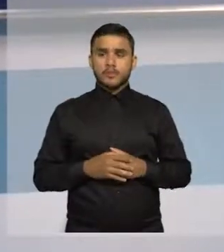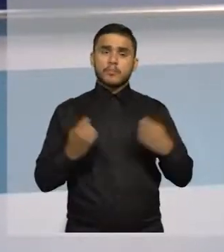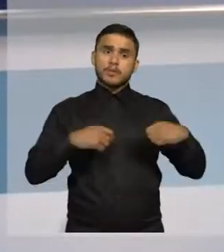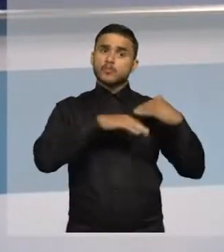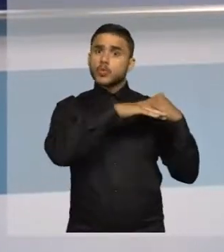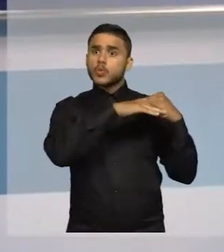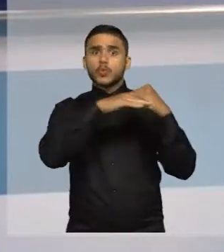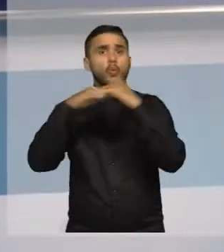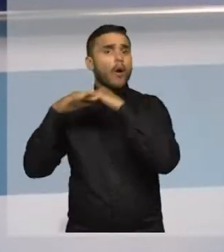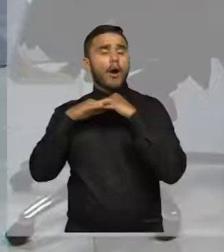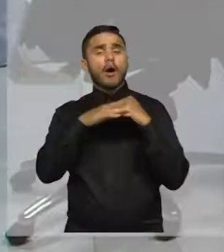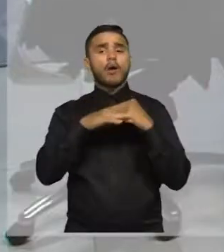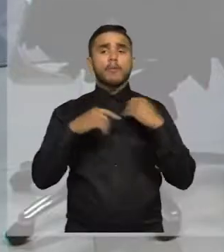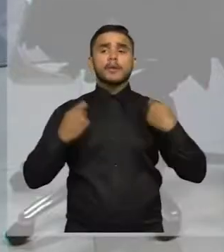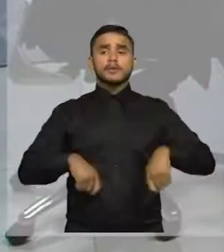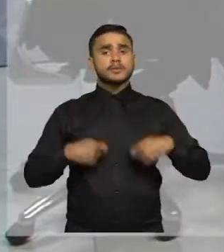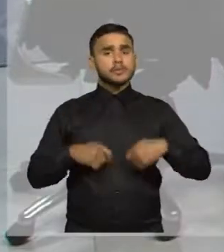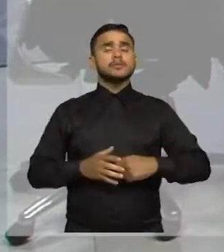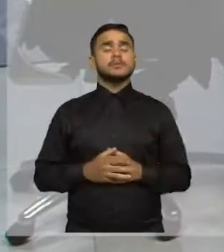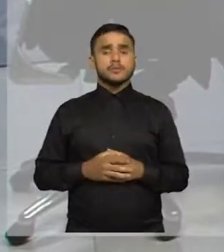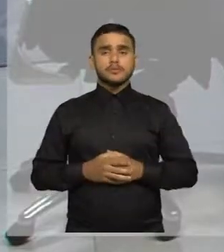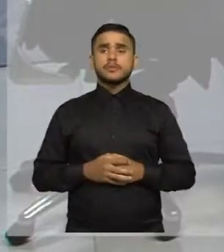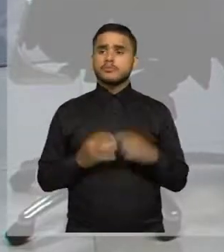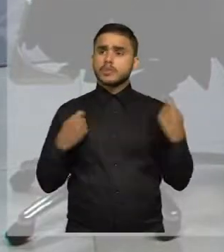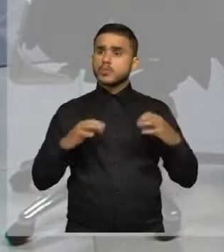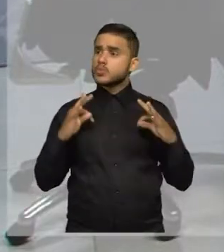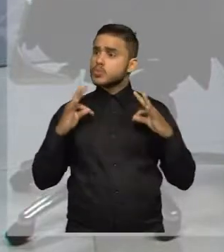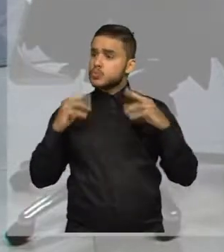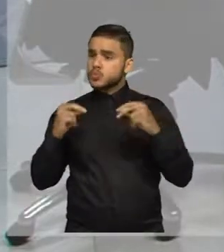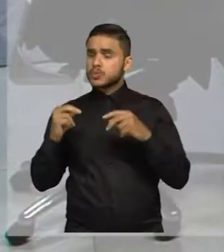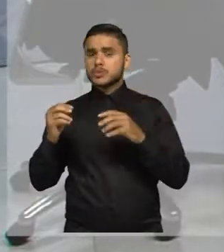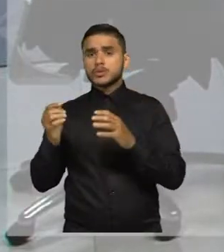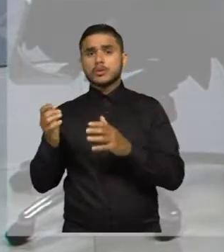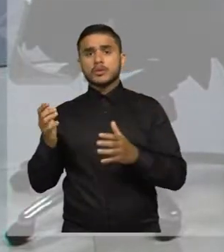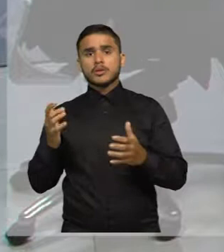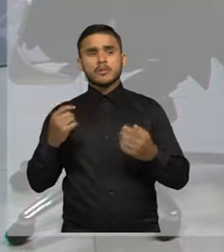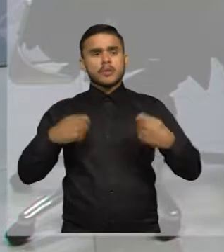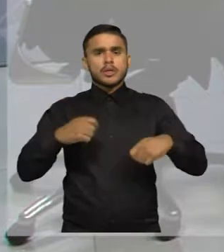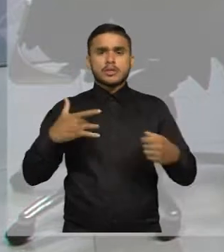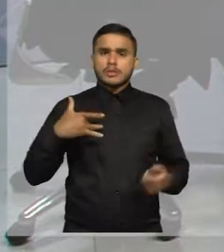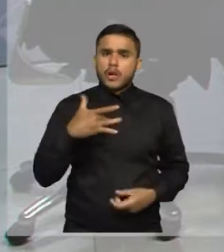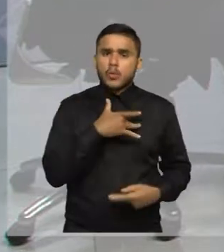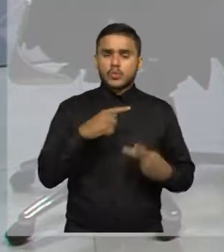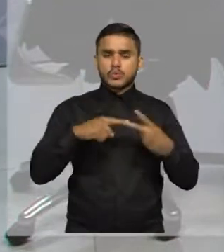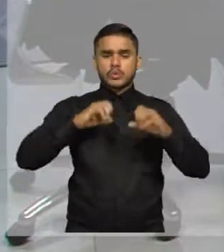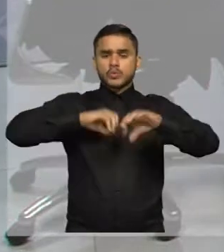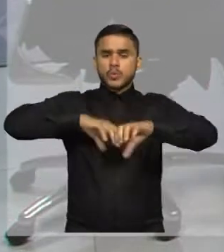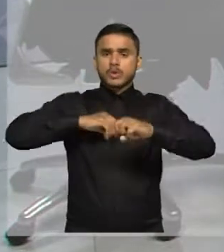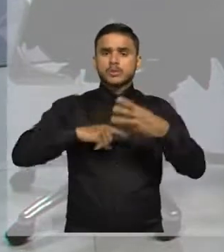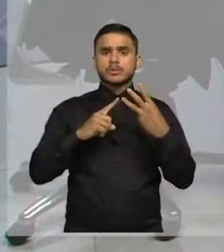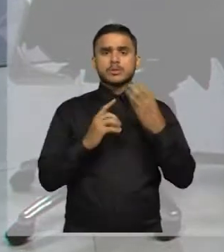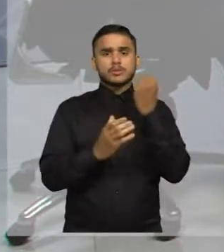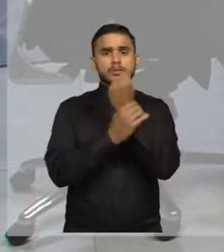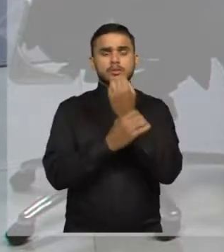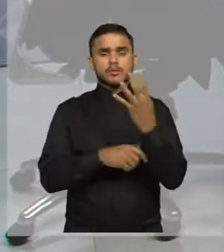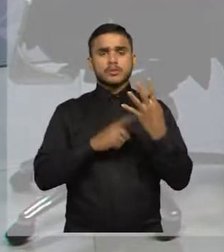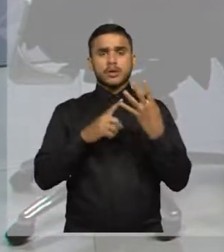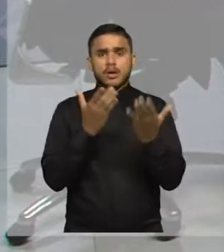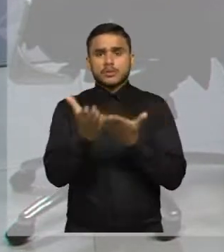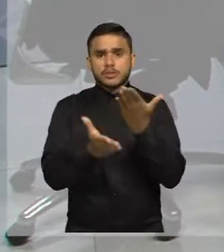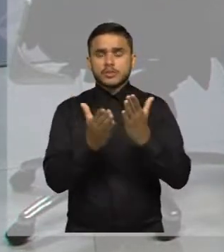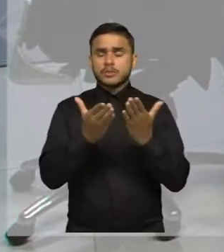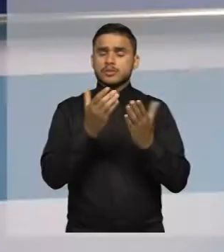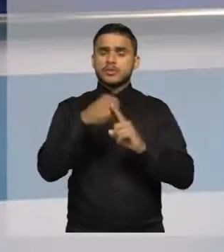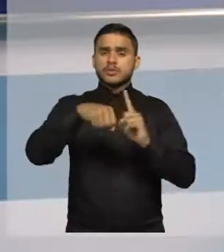de horizontalizada. Você tem, né, a democracia que atenda o básico, o mínimo necessário para